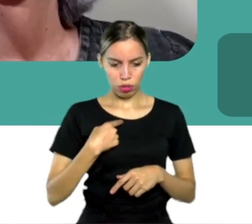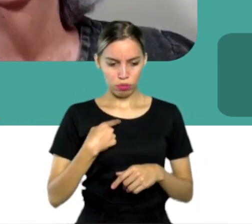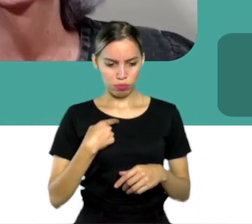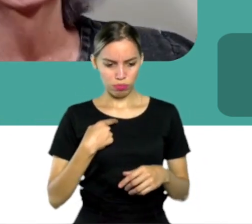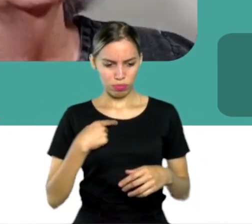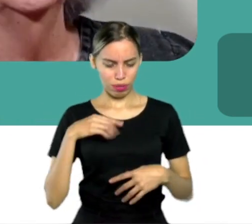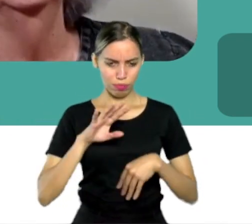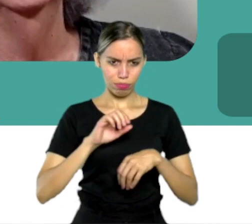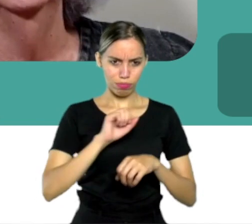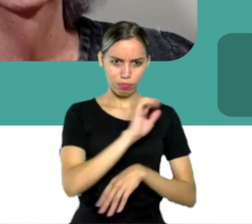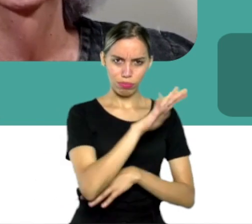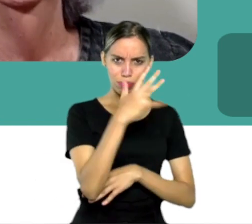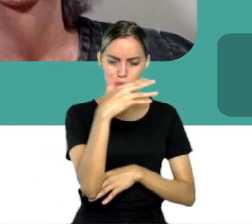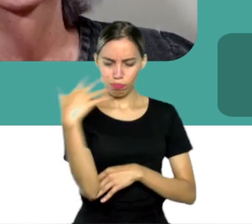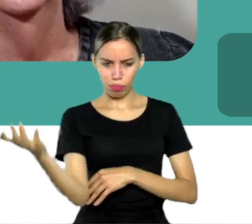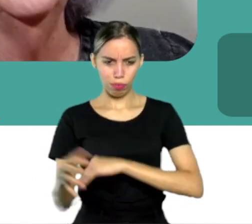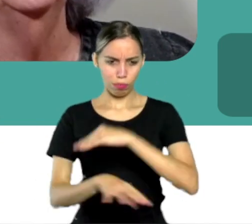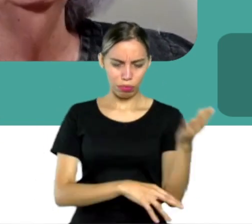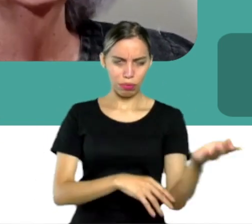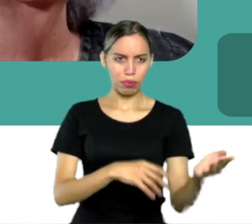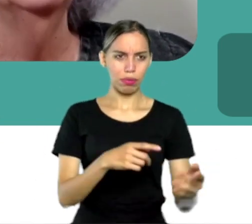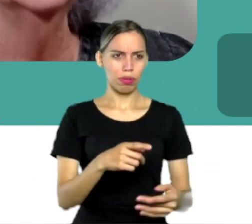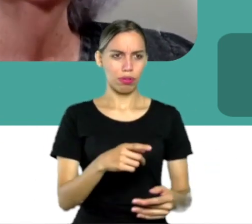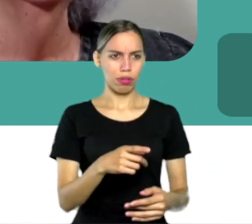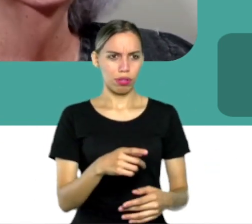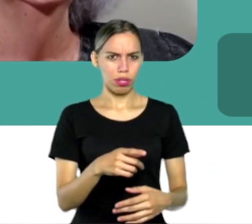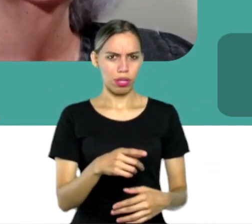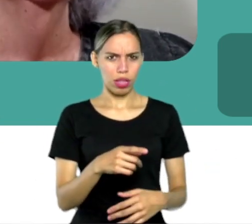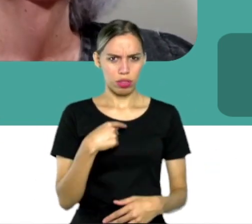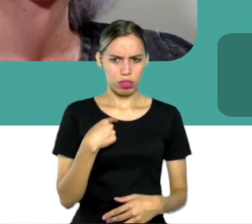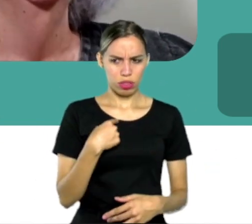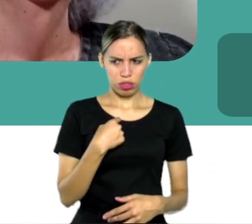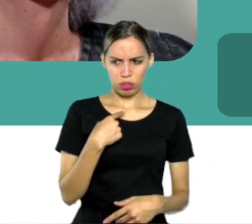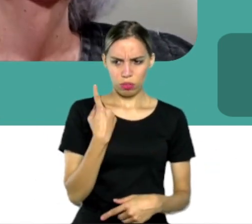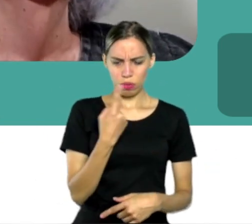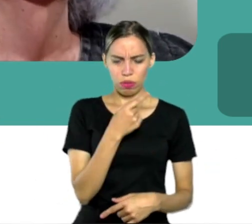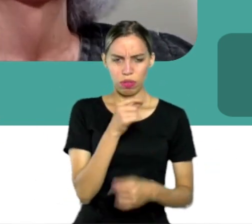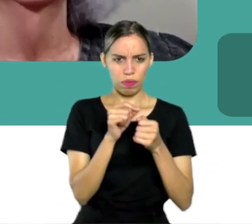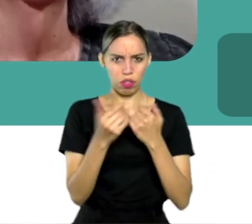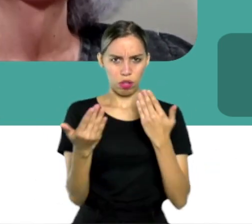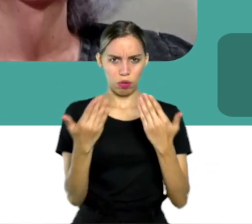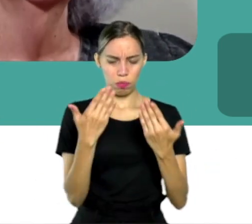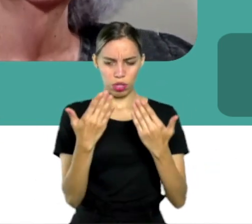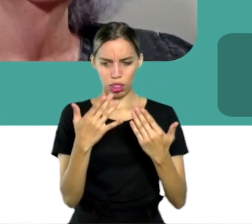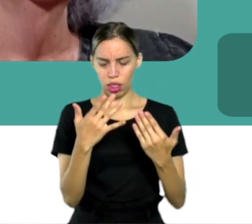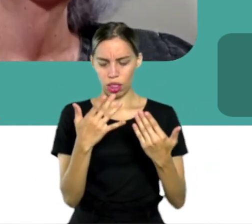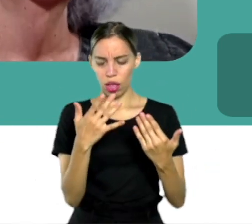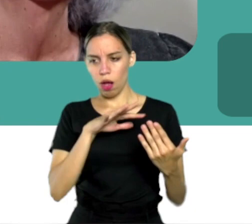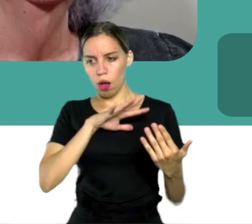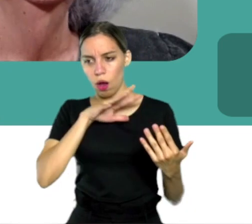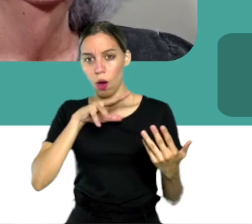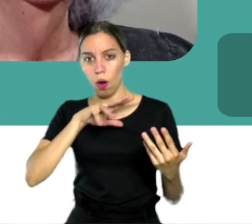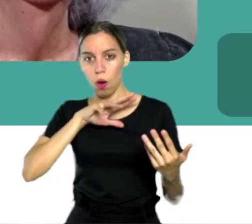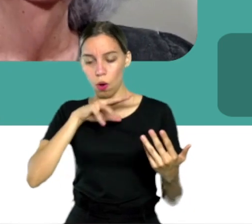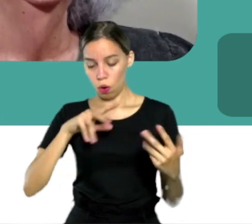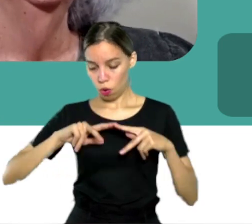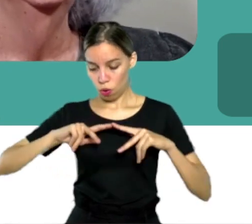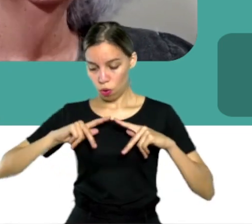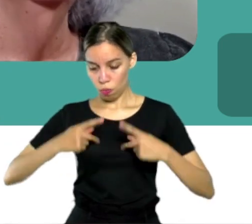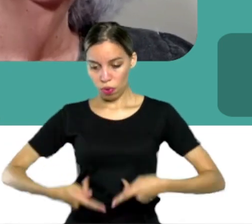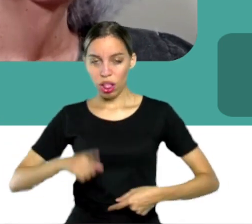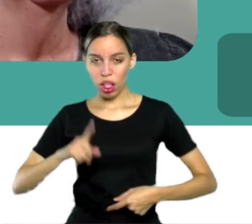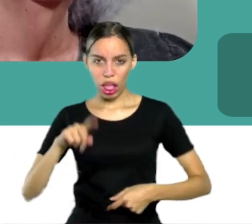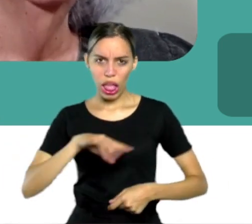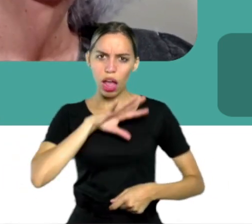com um bicho. Não, o homem é o bicho mais violento, porque os outros bichos, eles cuidam da